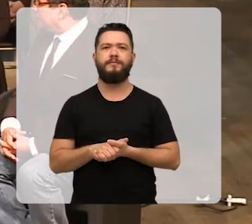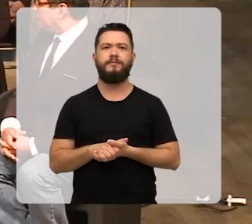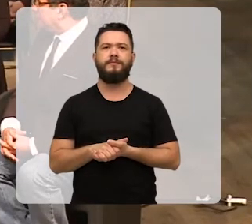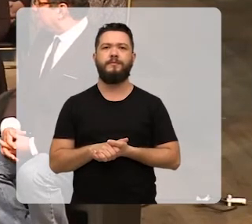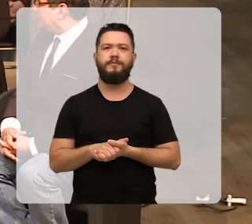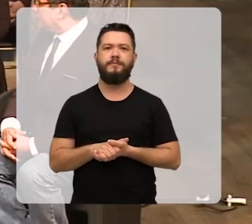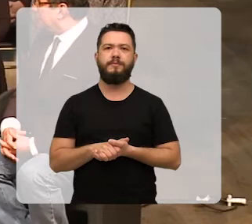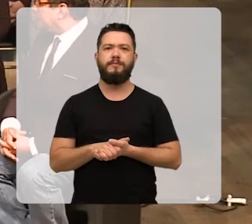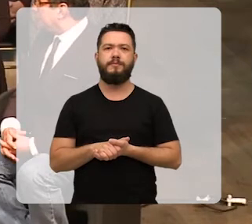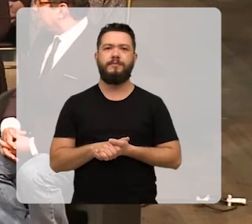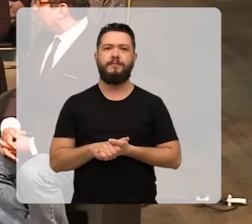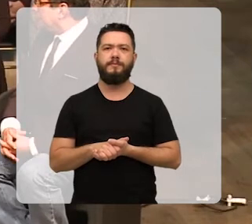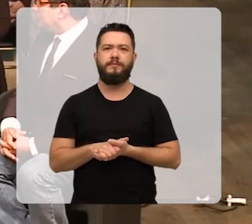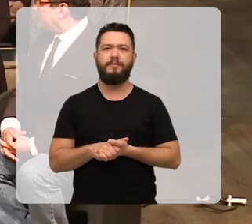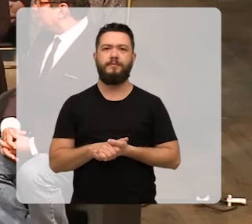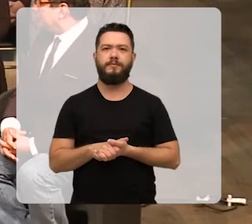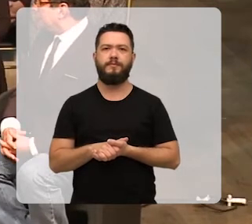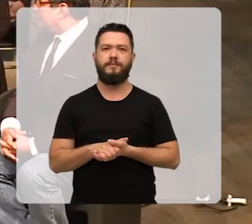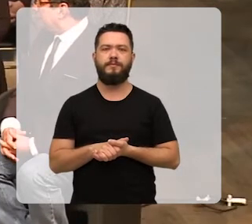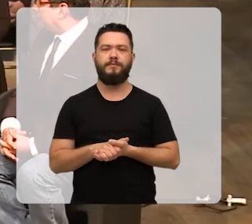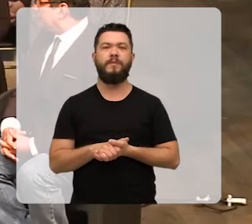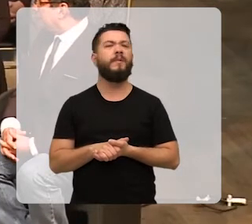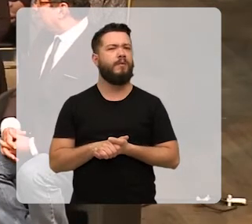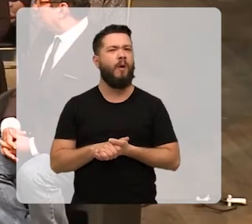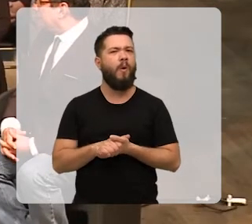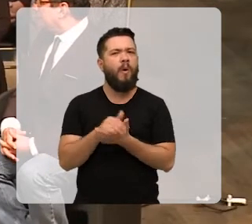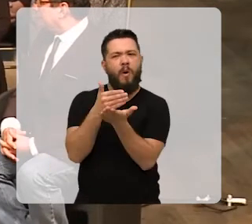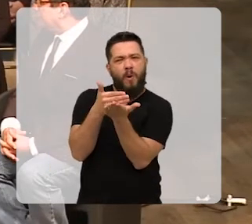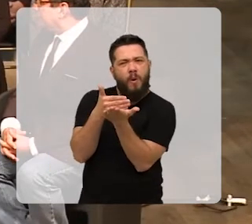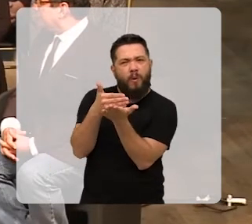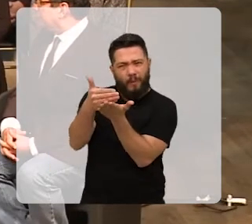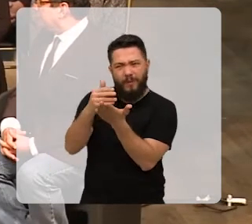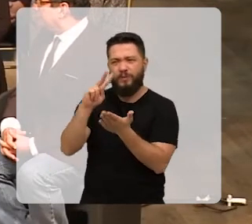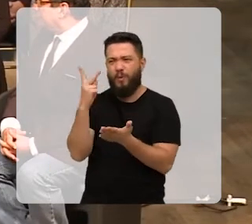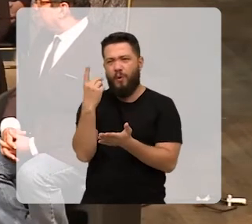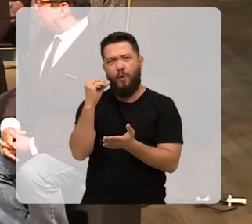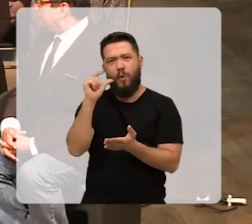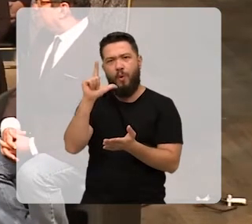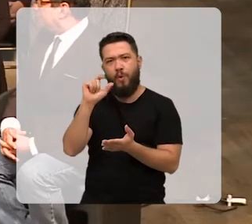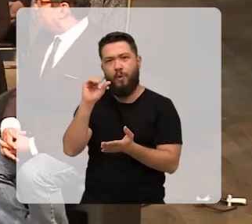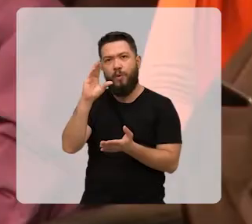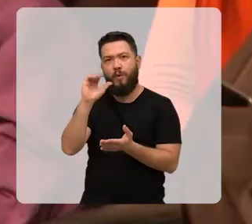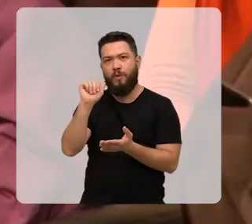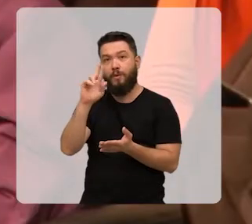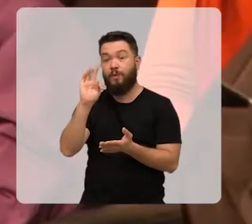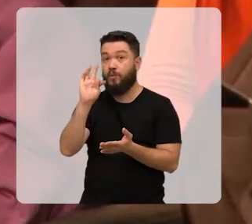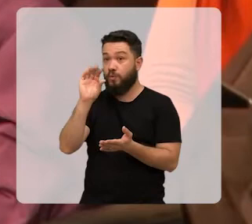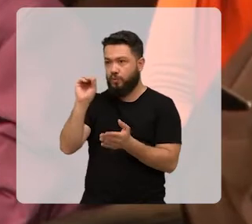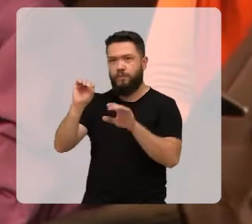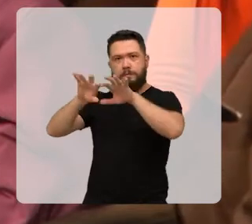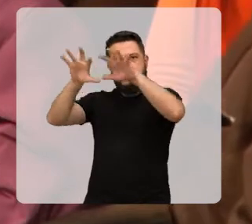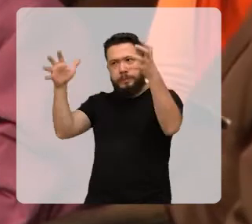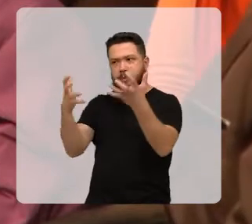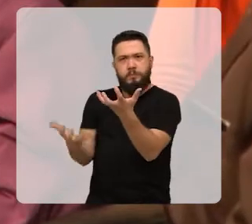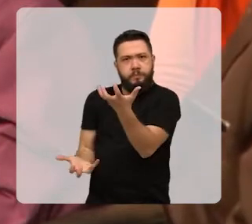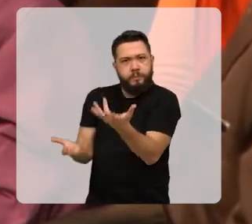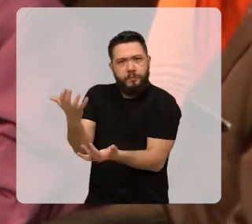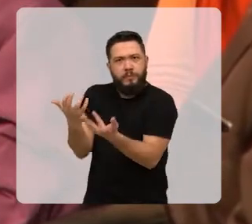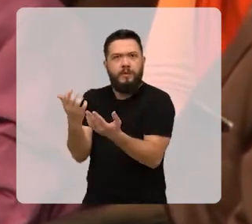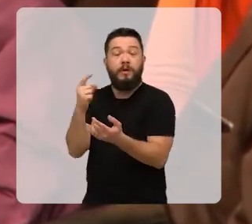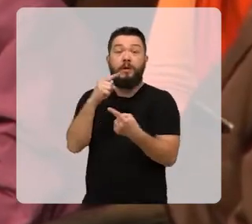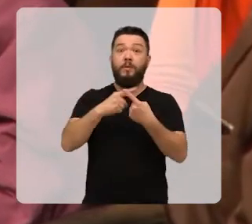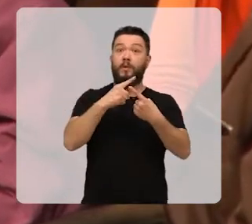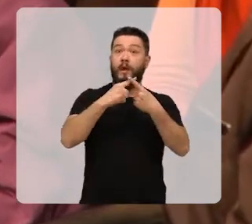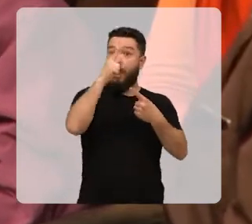As raízes do holocausto começaram depois da Primeira Guerra Mundial, quando a Alemanha era obrigada a